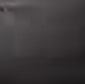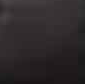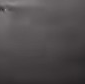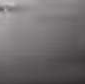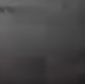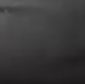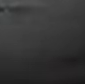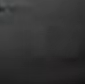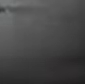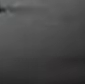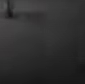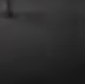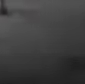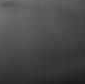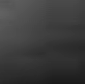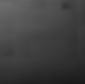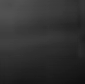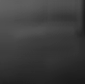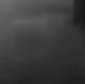sou